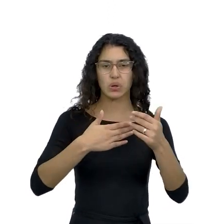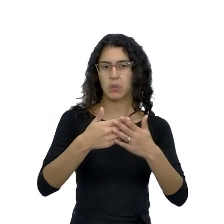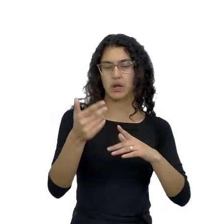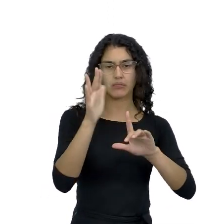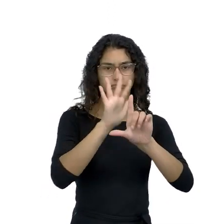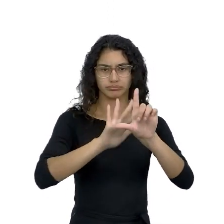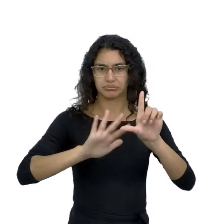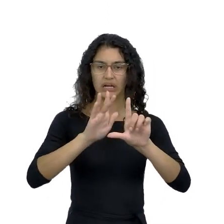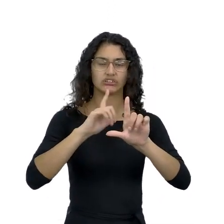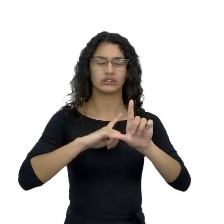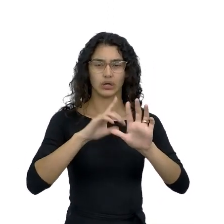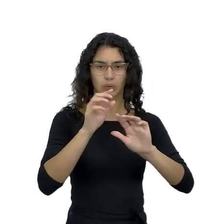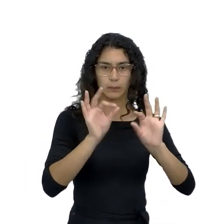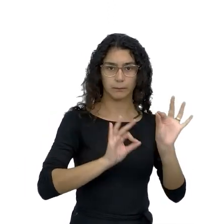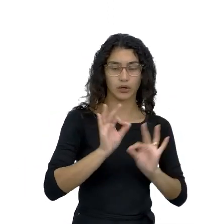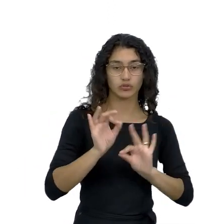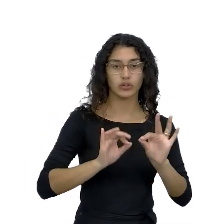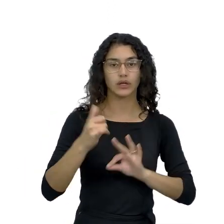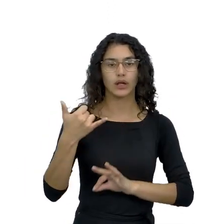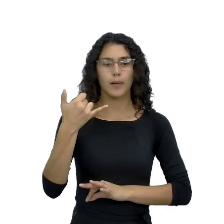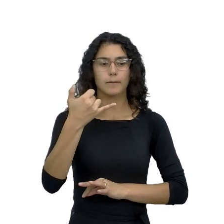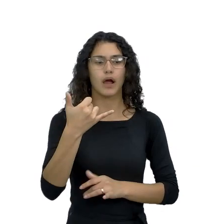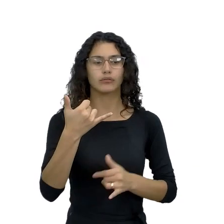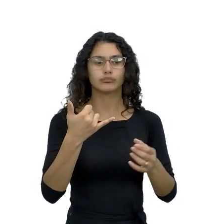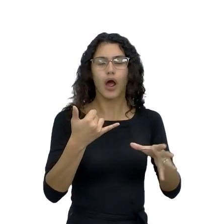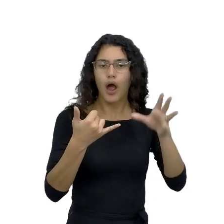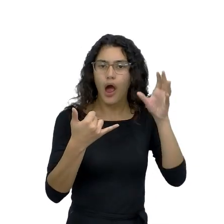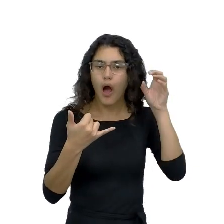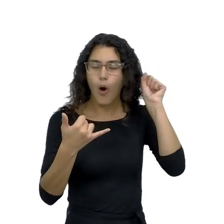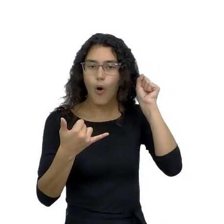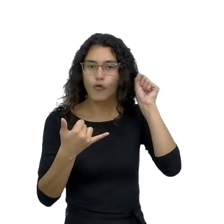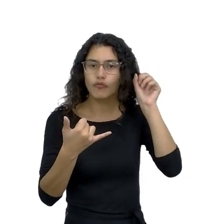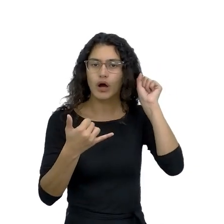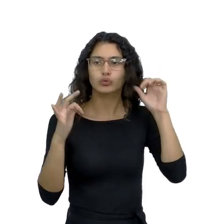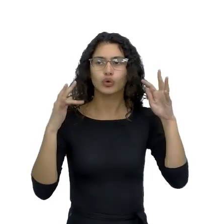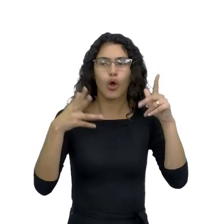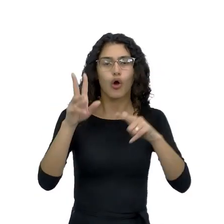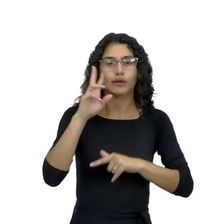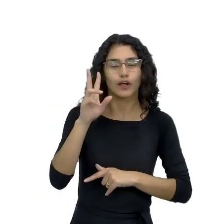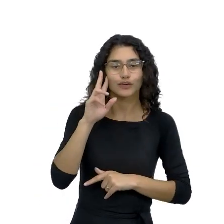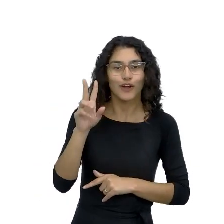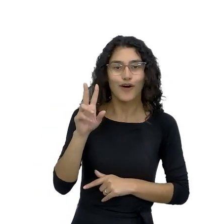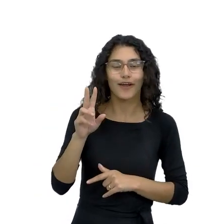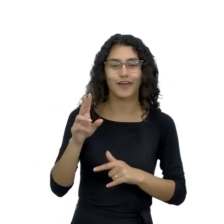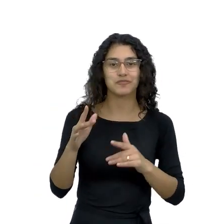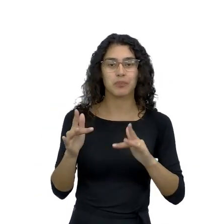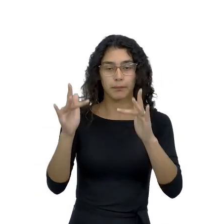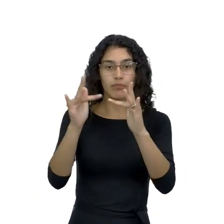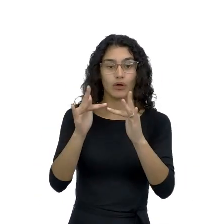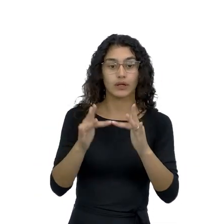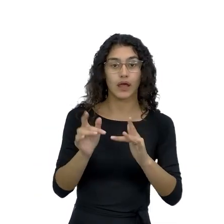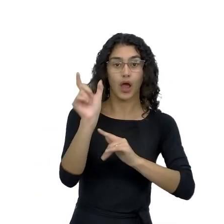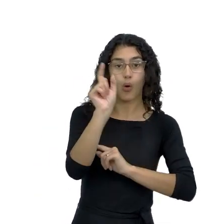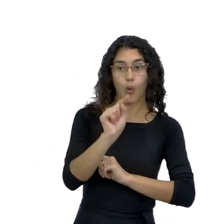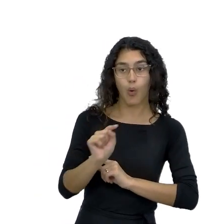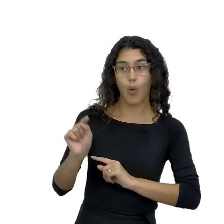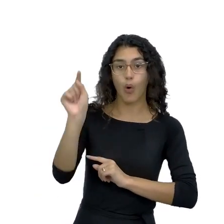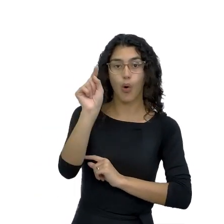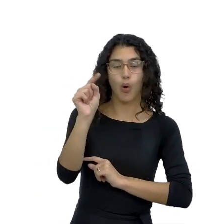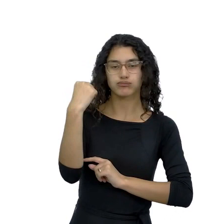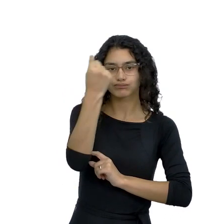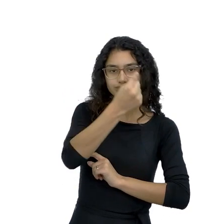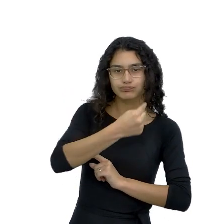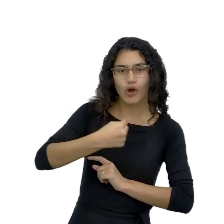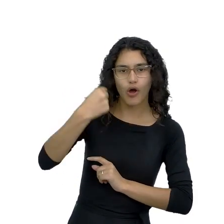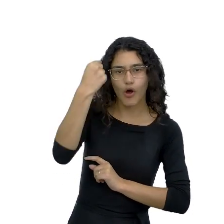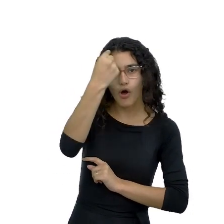retrato desse projeto, ele escuta o depoimento da pessoa. Então, ele liga o rosto, né, a face